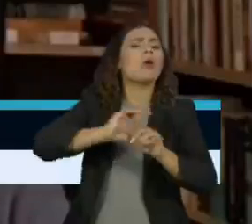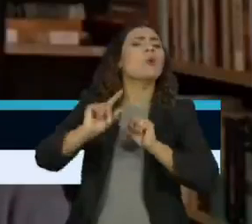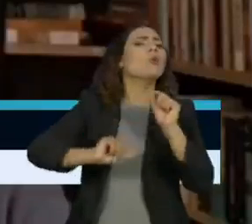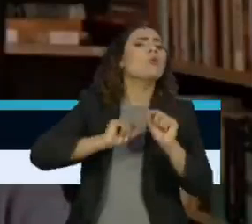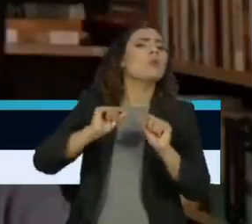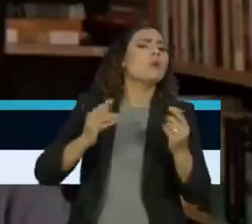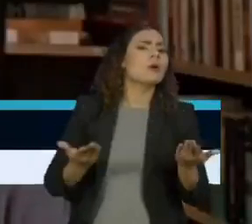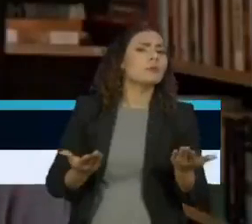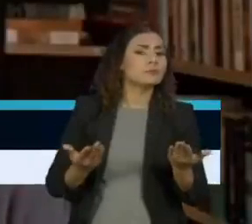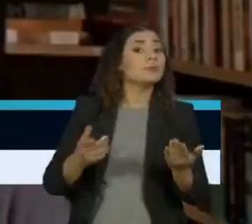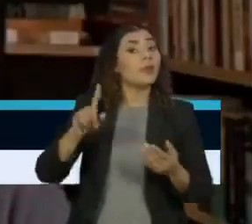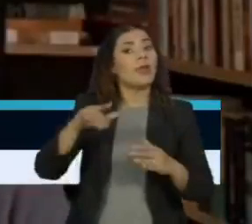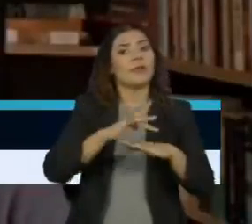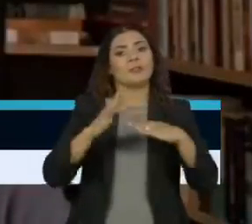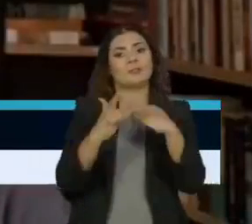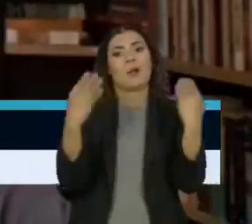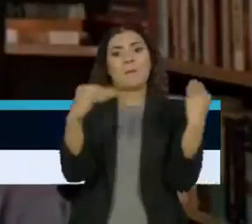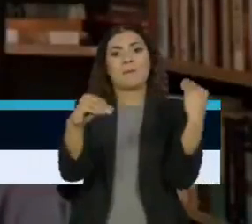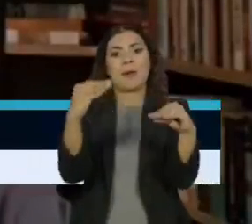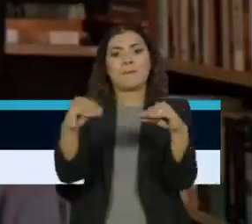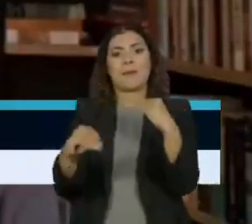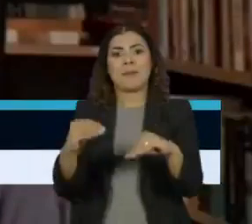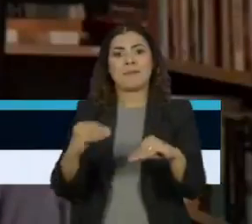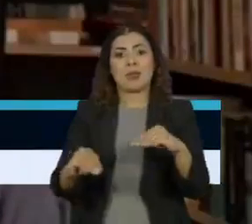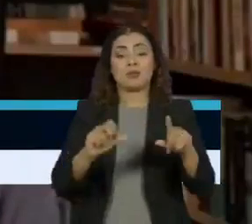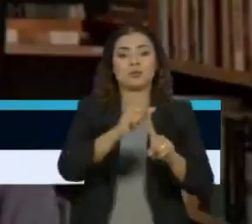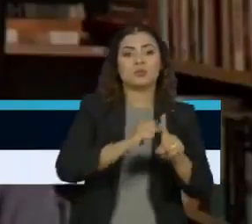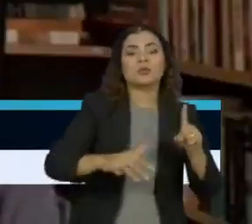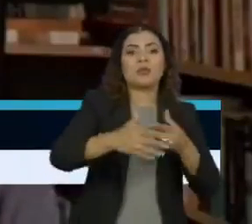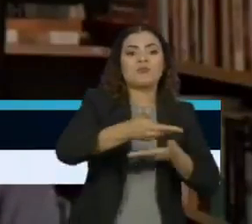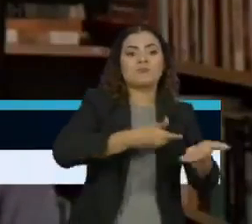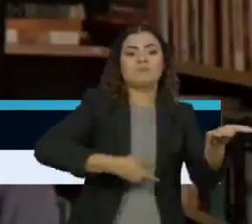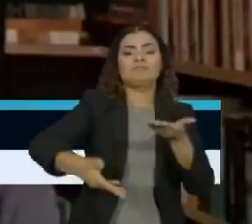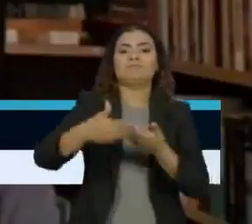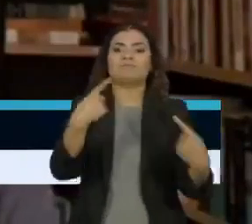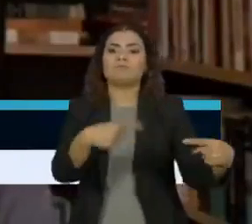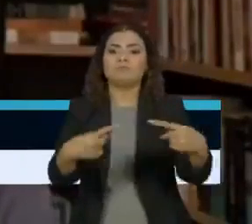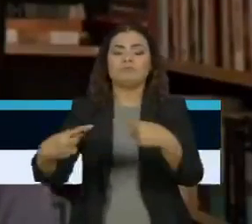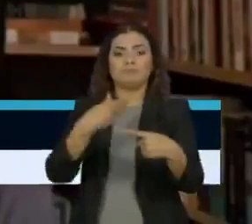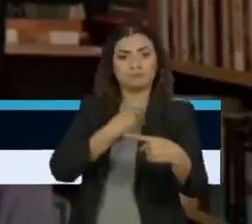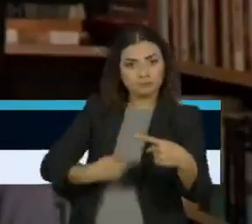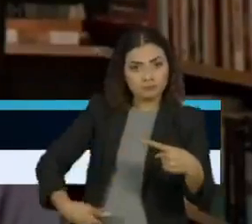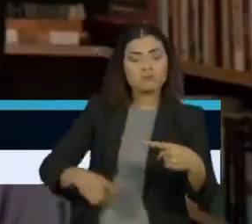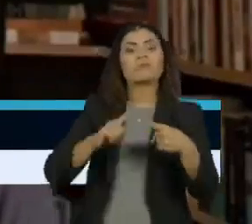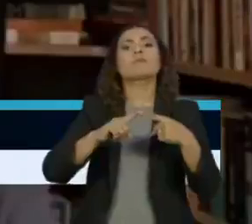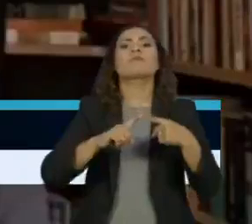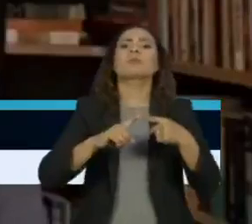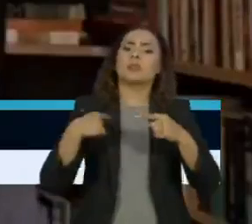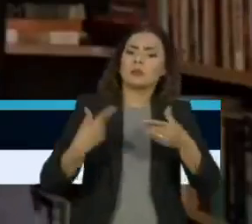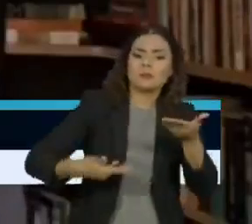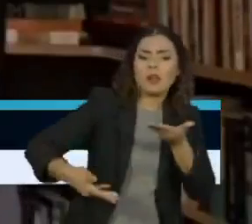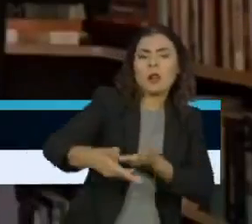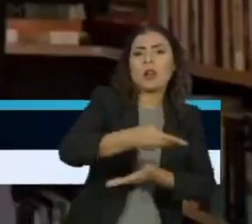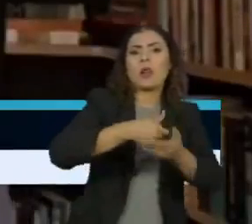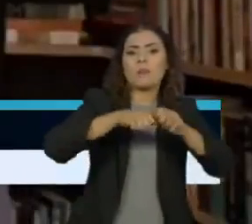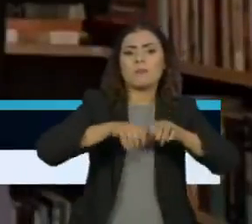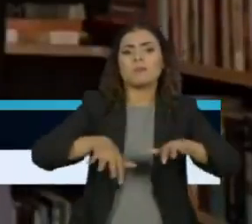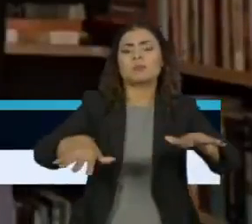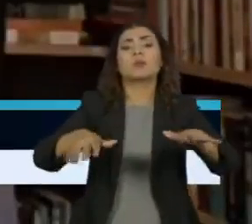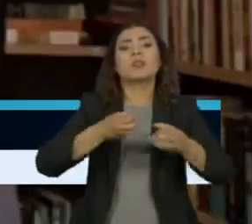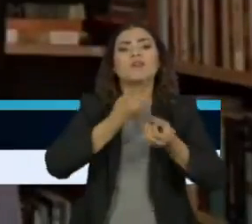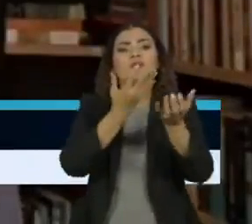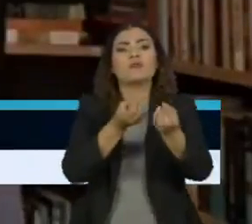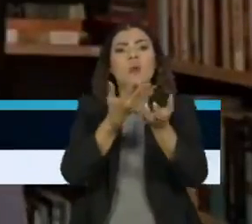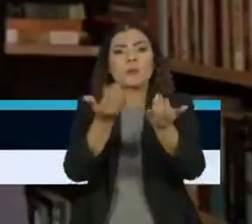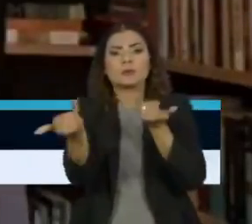tudo? São as redes sociais. A nossa sociabilidade, o nosso debate público, a nossa produção e disseminação da